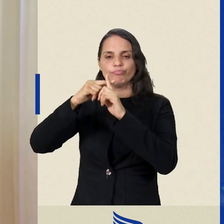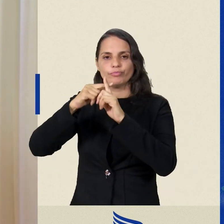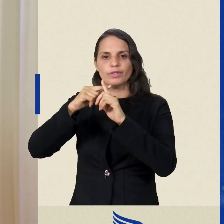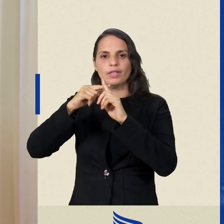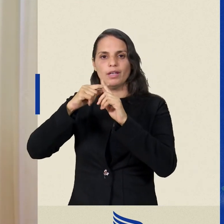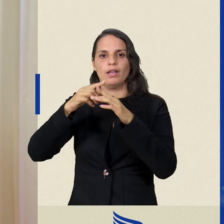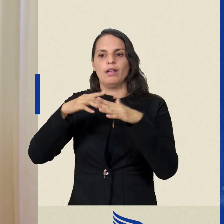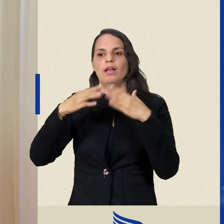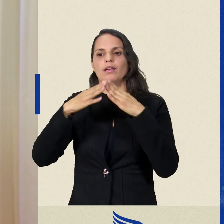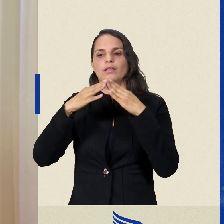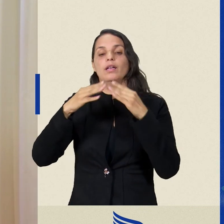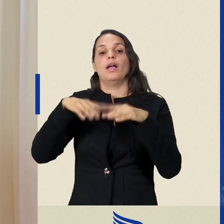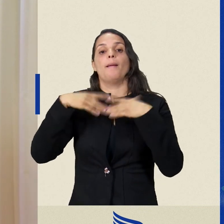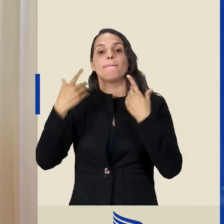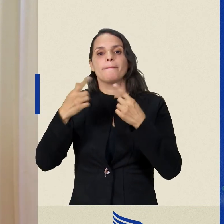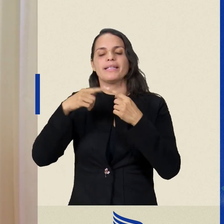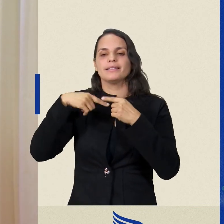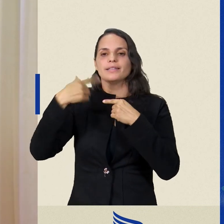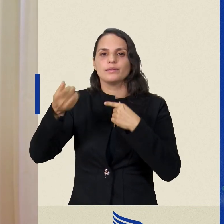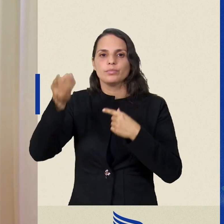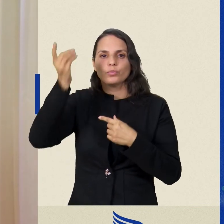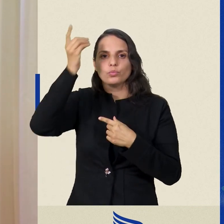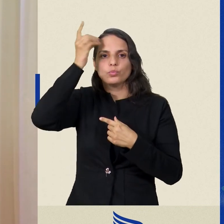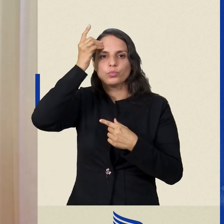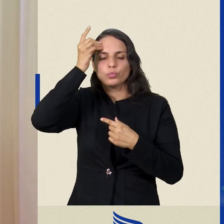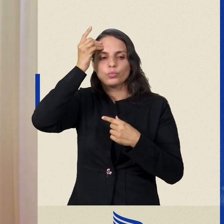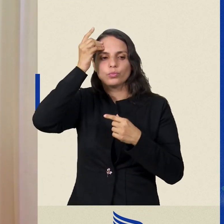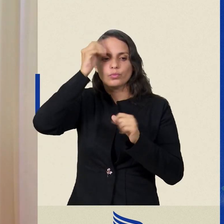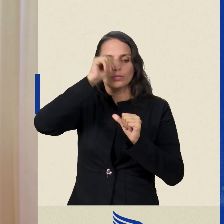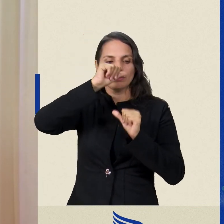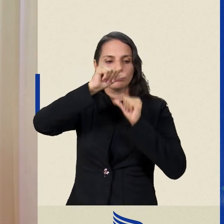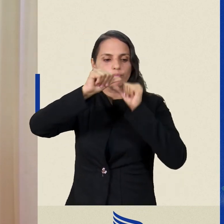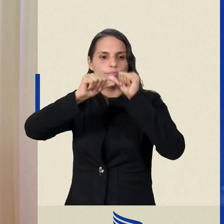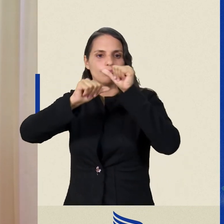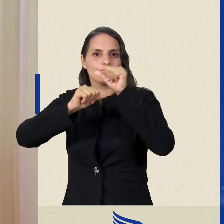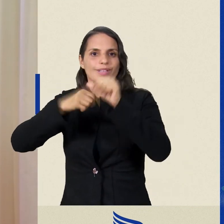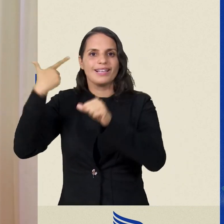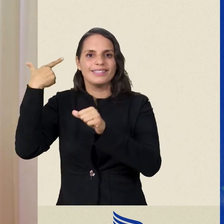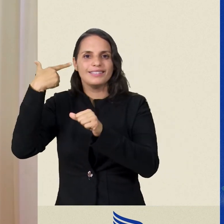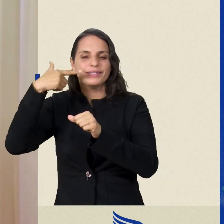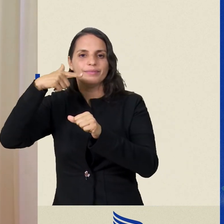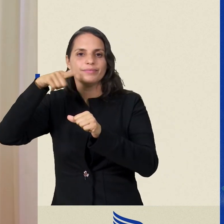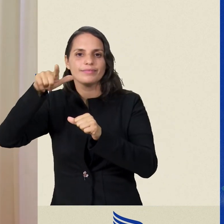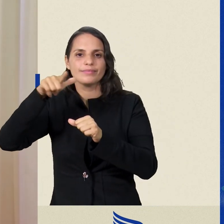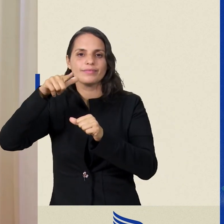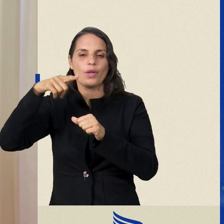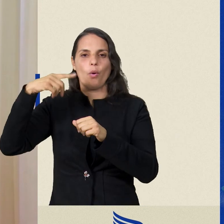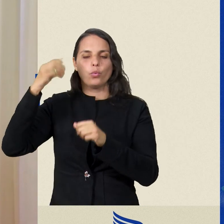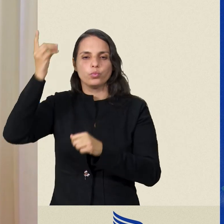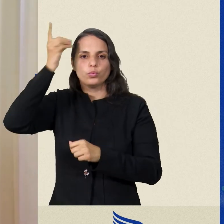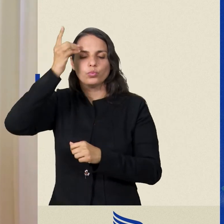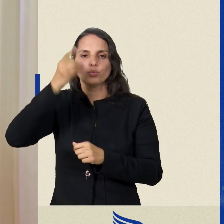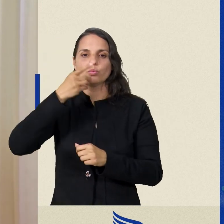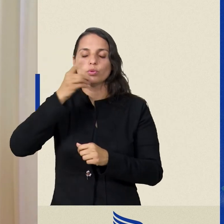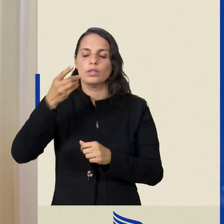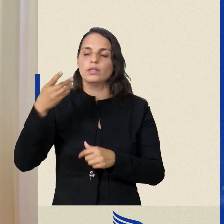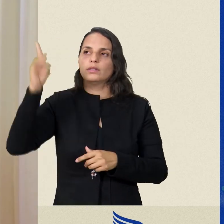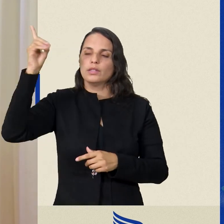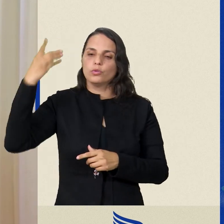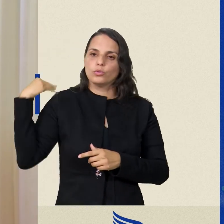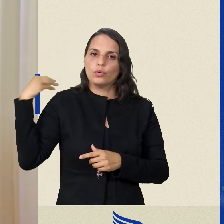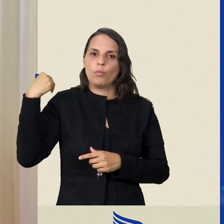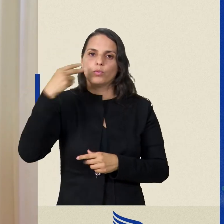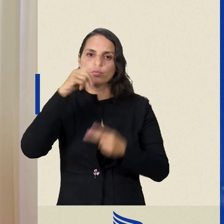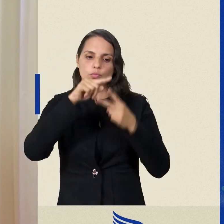seria restaurado. Deus chamou 2 jovens que não corresponderam ao chamado, e finalmente